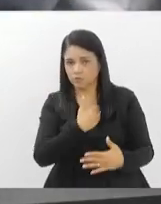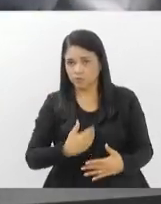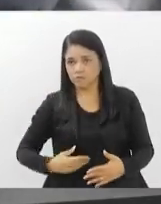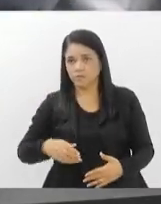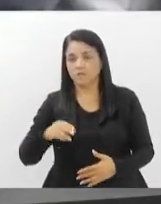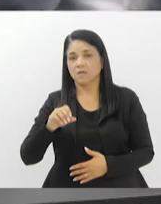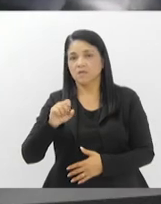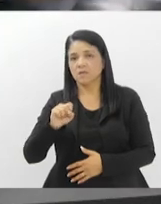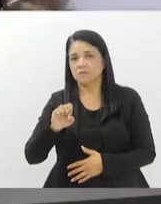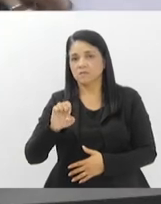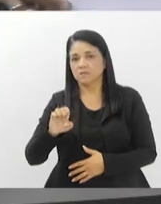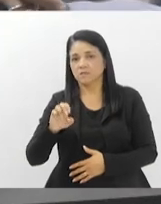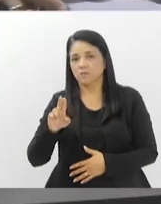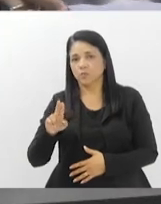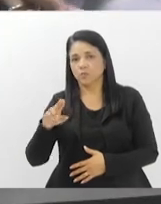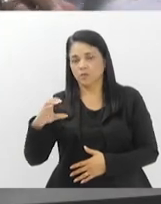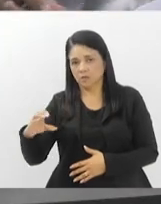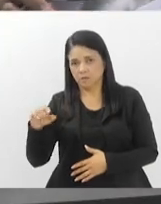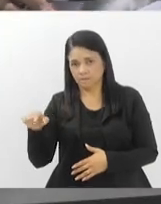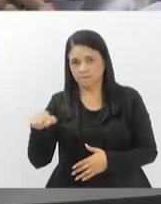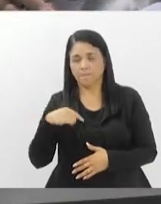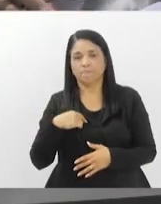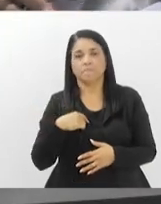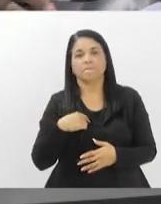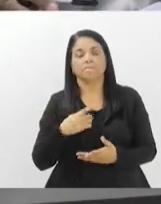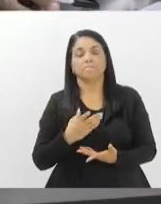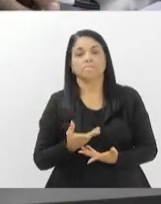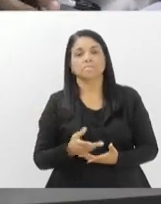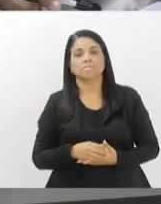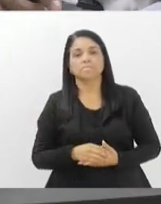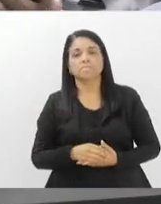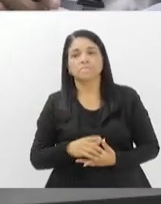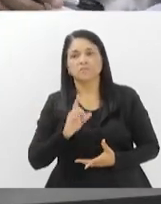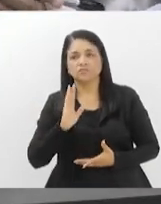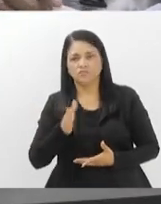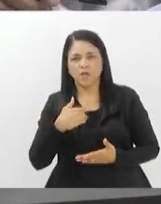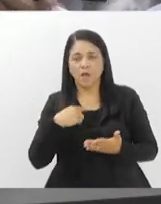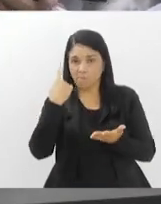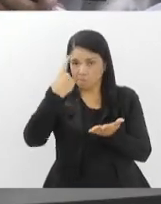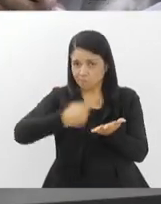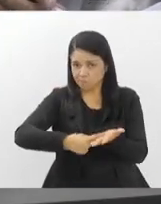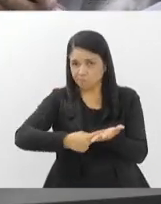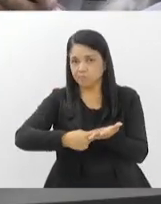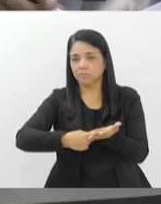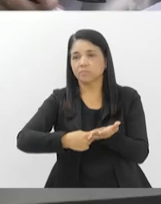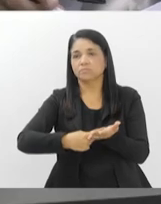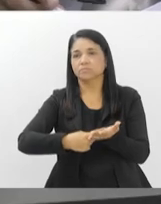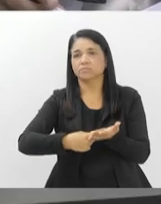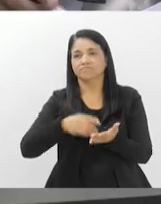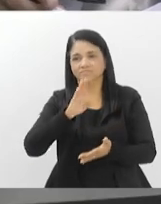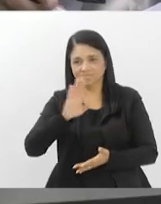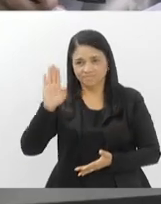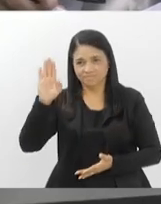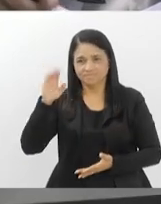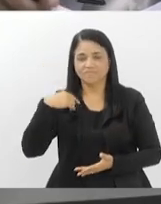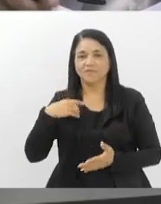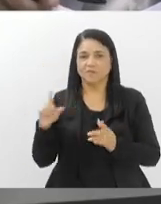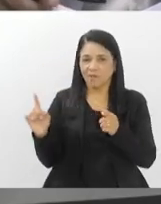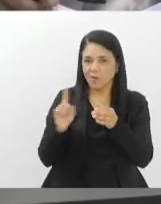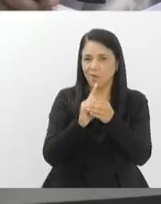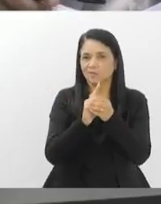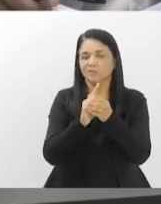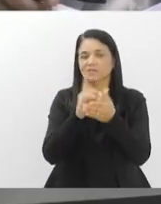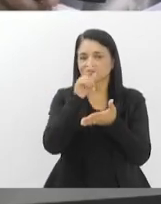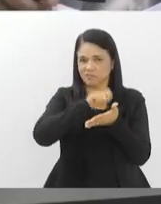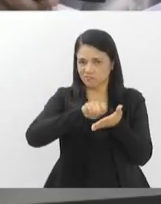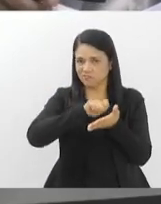Sistema Estadual de Unidades de Conservação. Não, Marta Rocha. Eu já prometi até uma coautoria que está devidamente anotada.